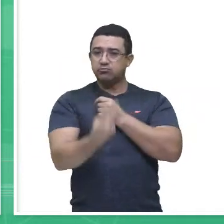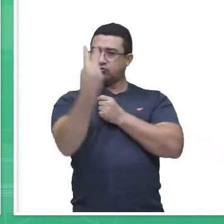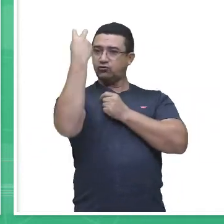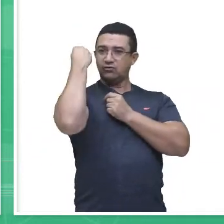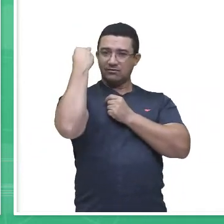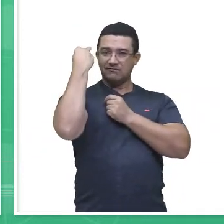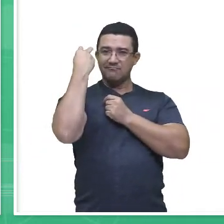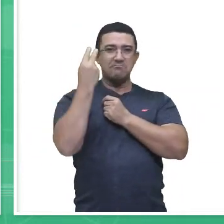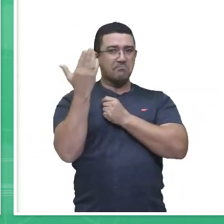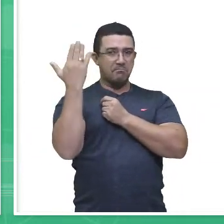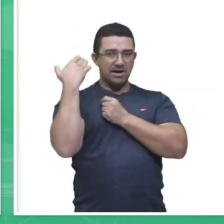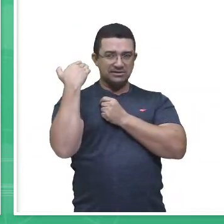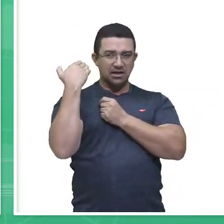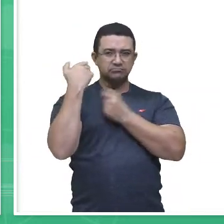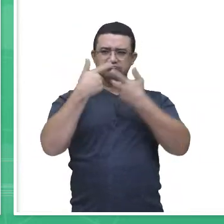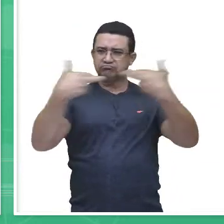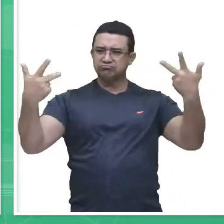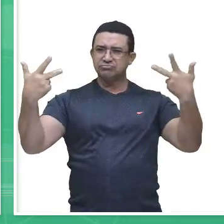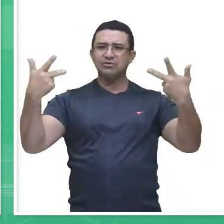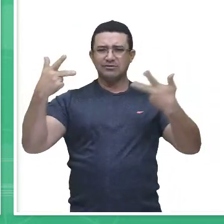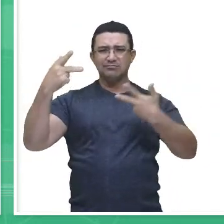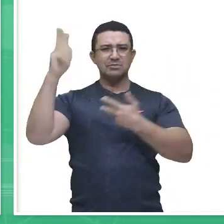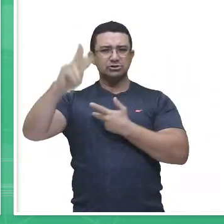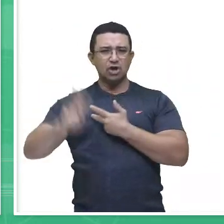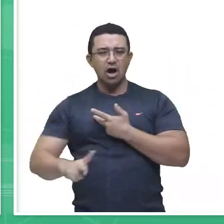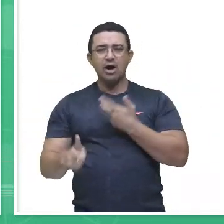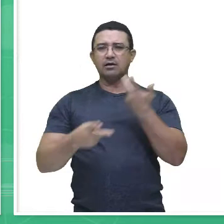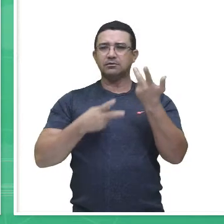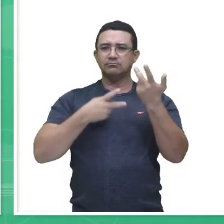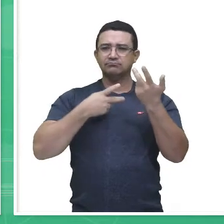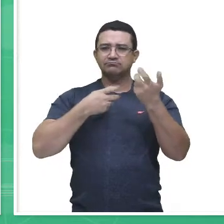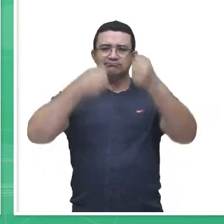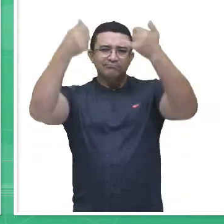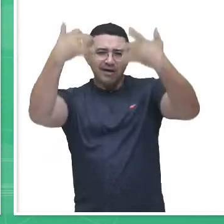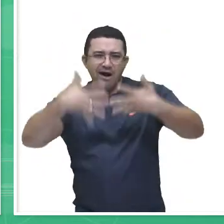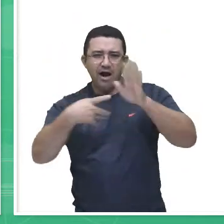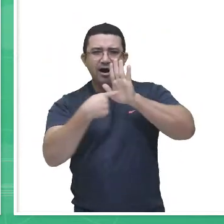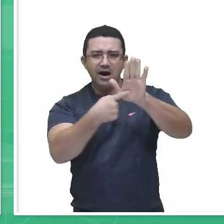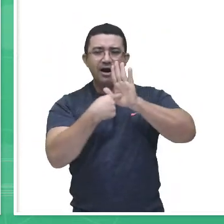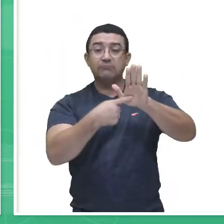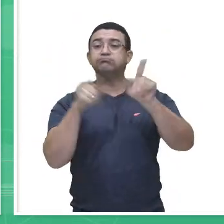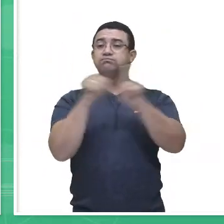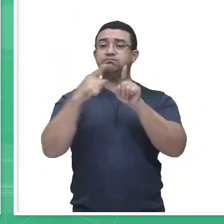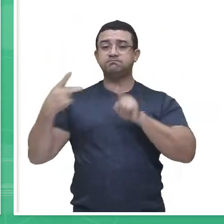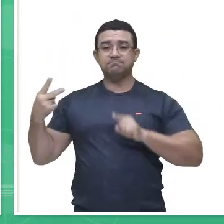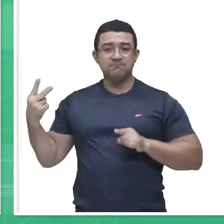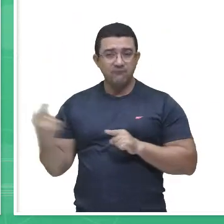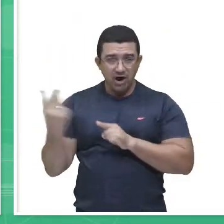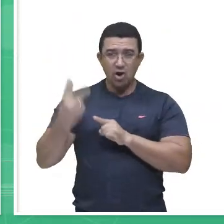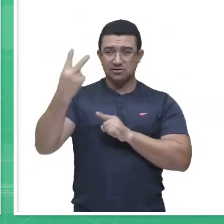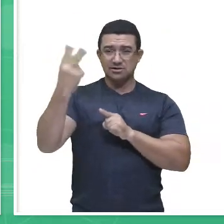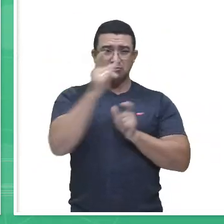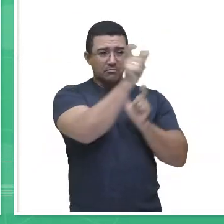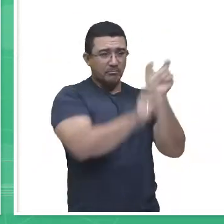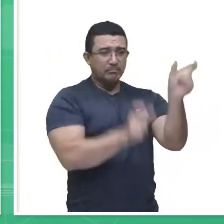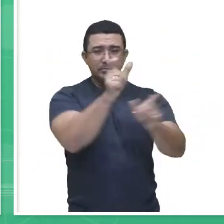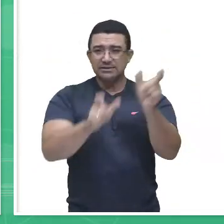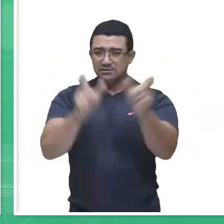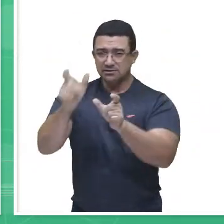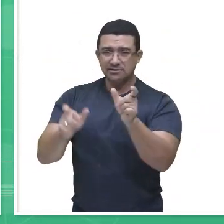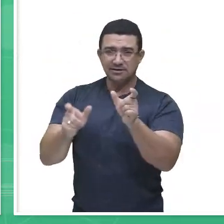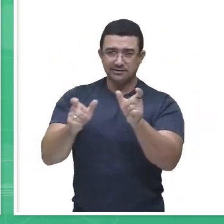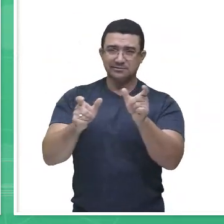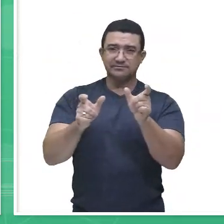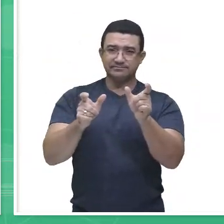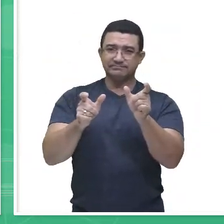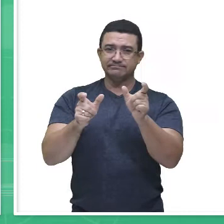ter fatos históricos sendo recontados, nós vamos ter a valorização de um personagem, ou seja,